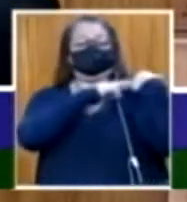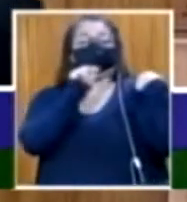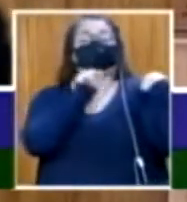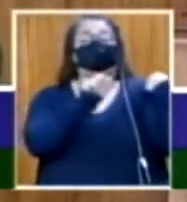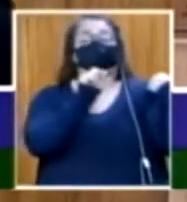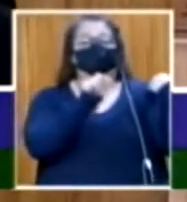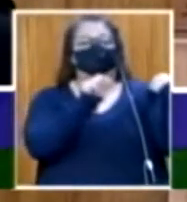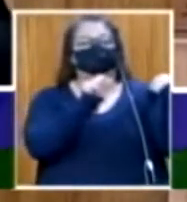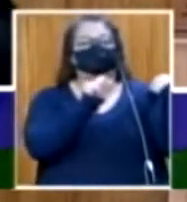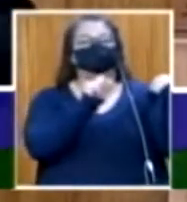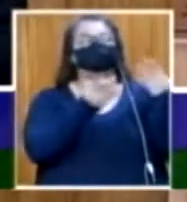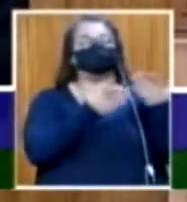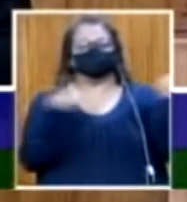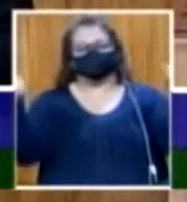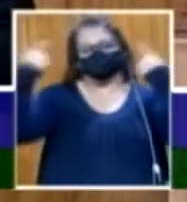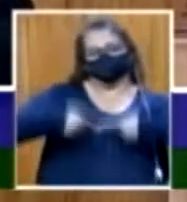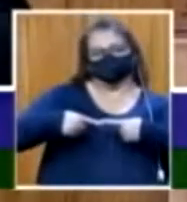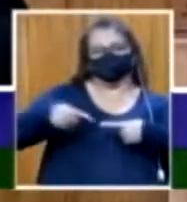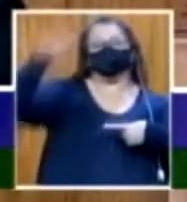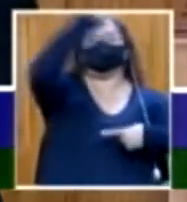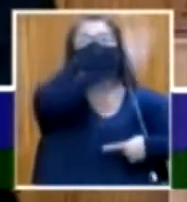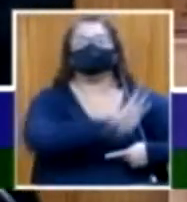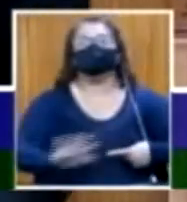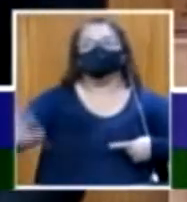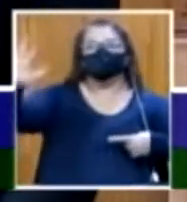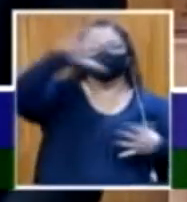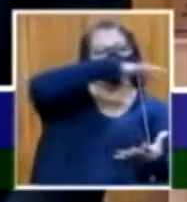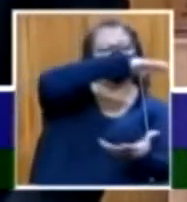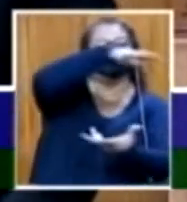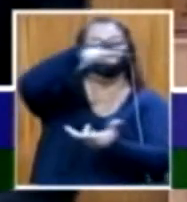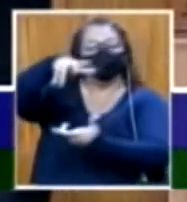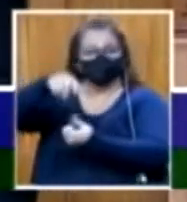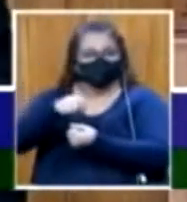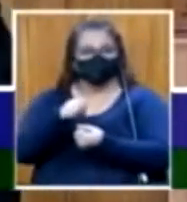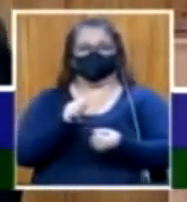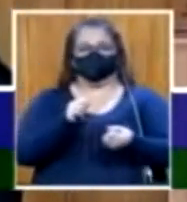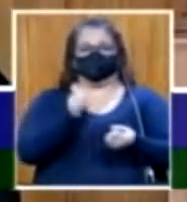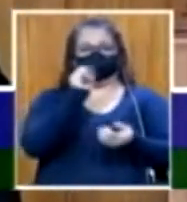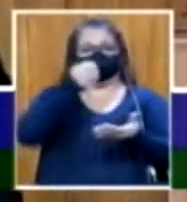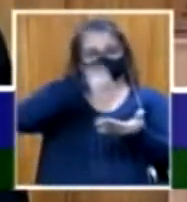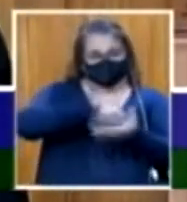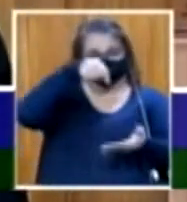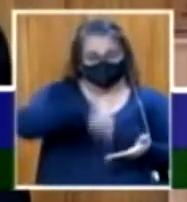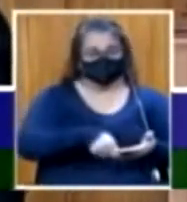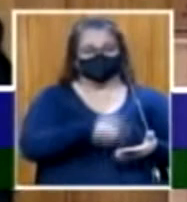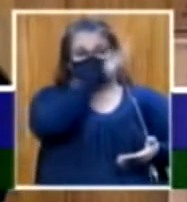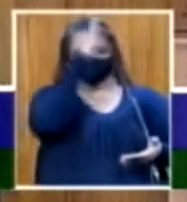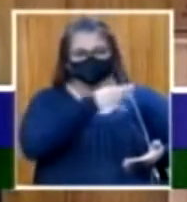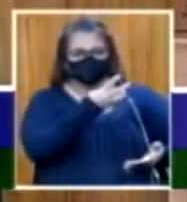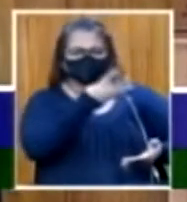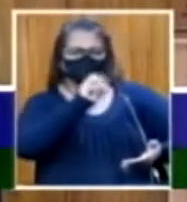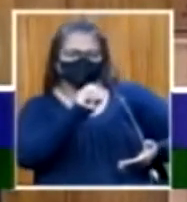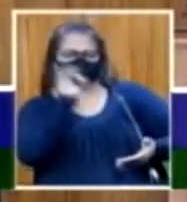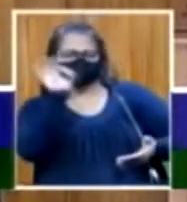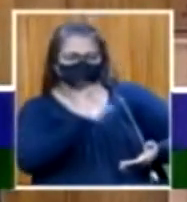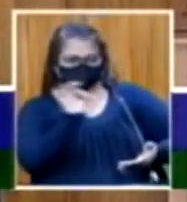uma concorrência global. Quando se pega a carga tributária do Brasil, quase 40%, e se compara com um país